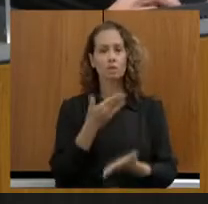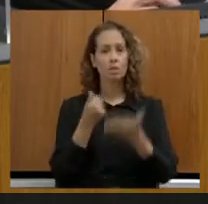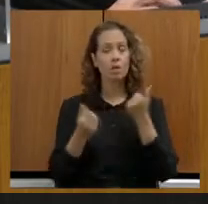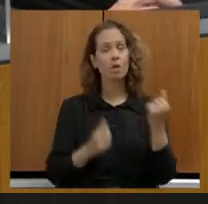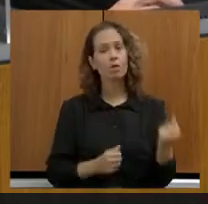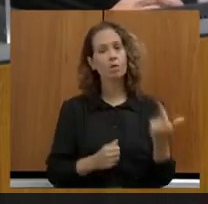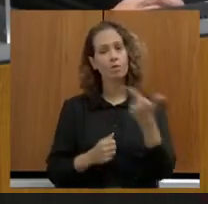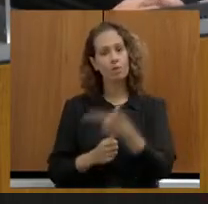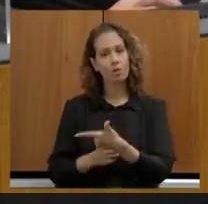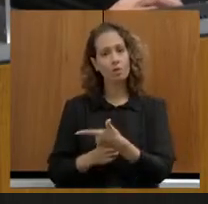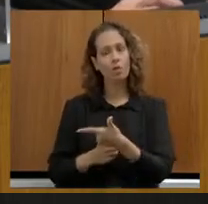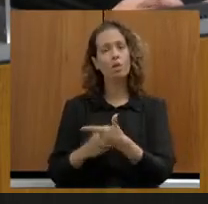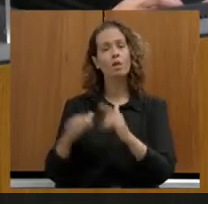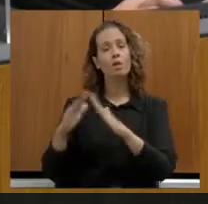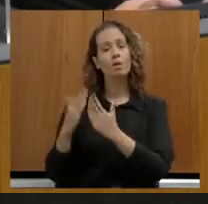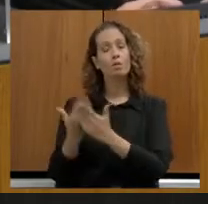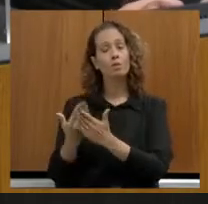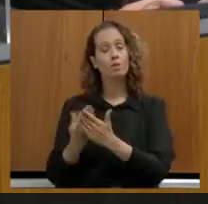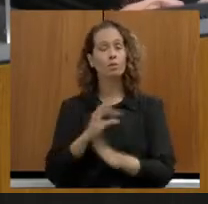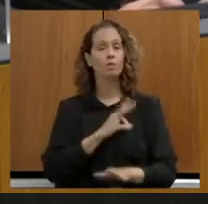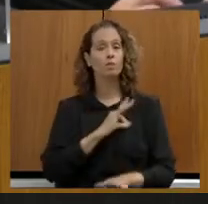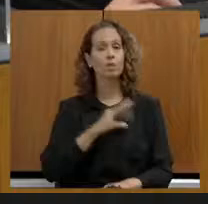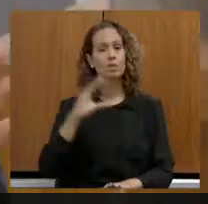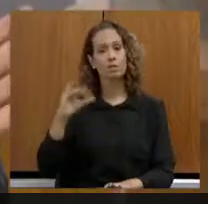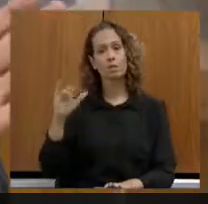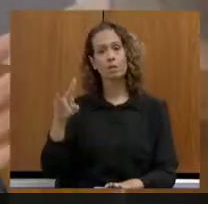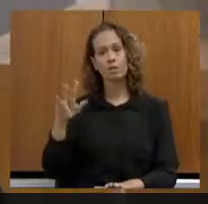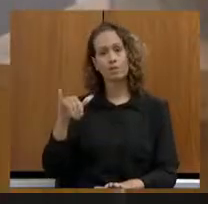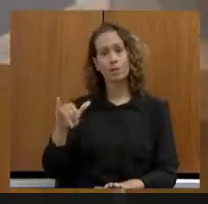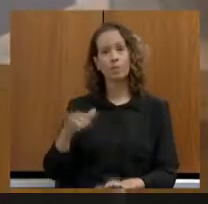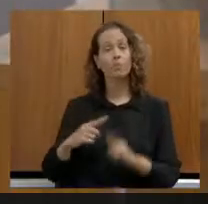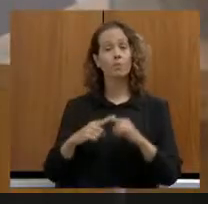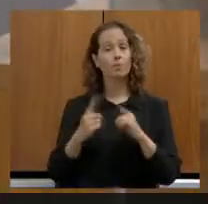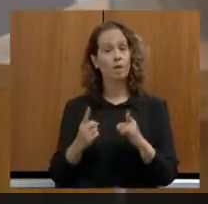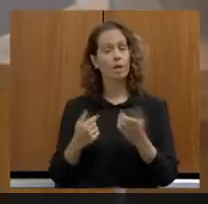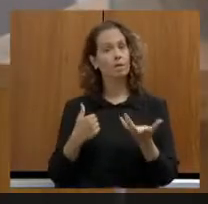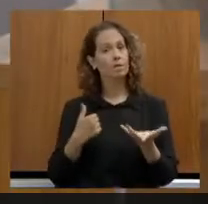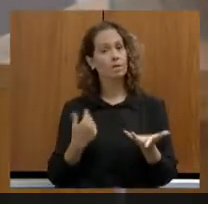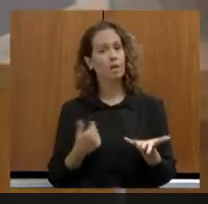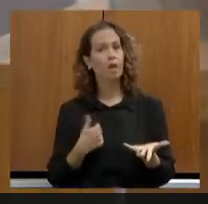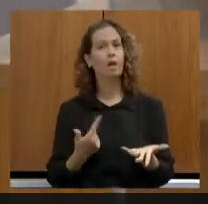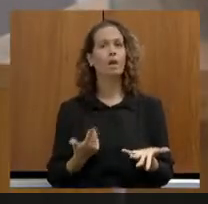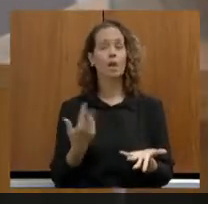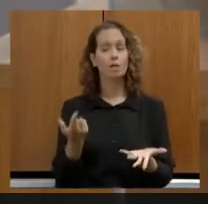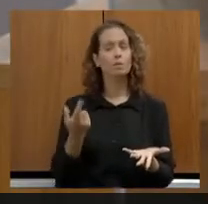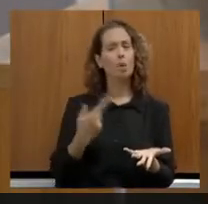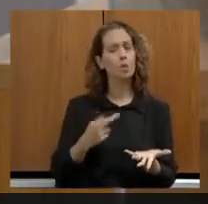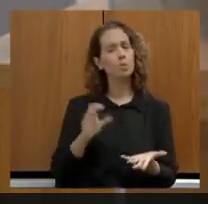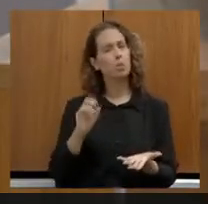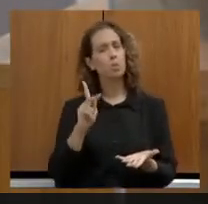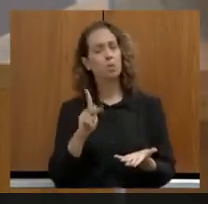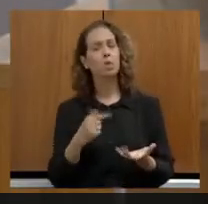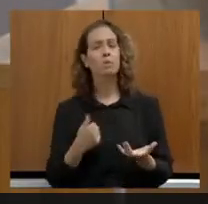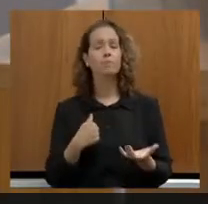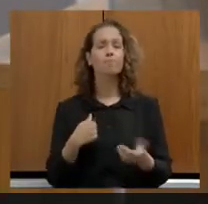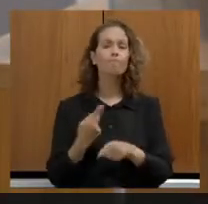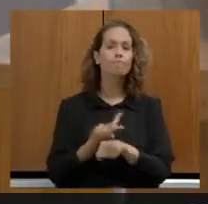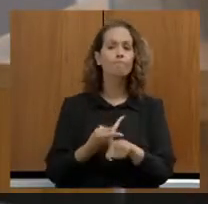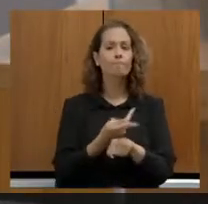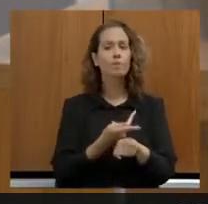a nossa escola da Polícia Civil mas mesmo assim eu me contento com uma resposta vamos buscar